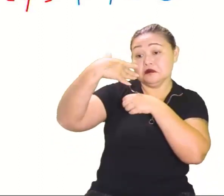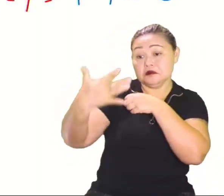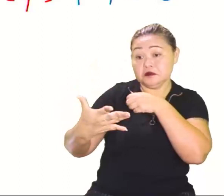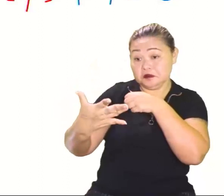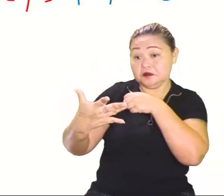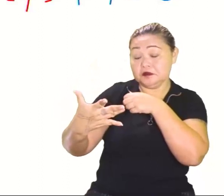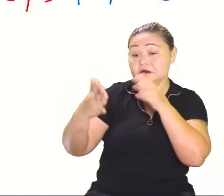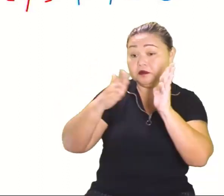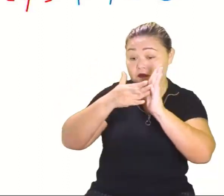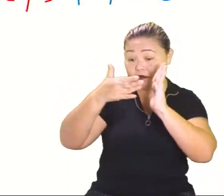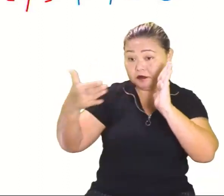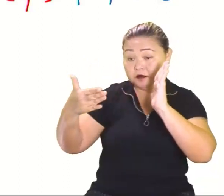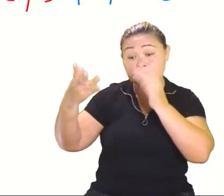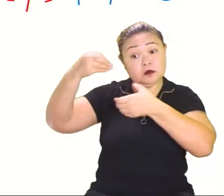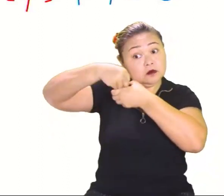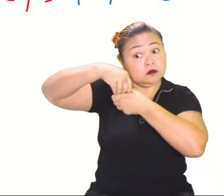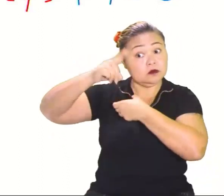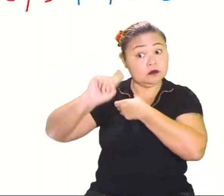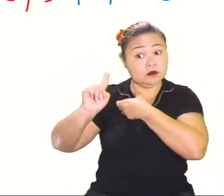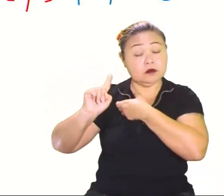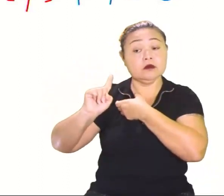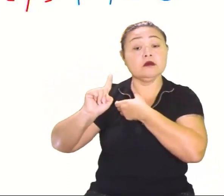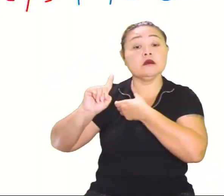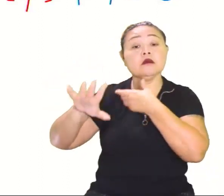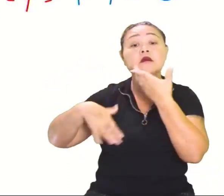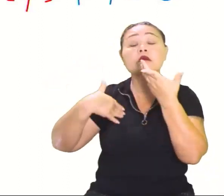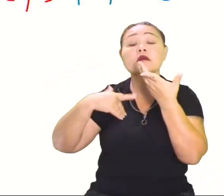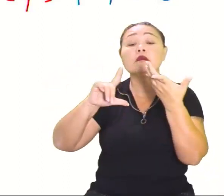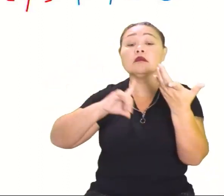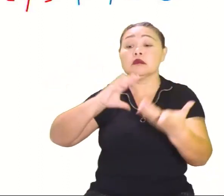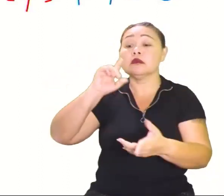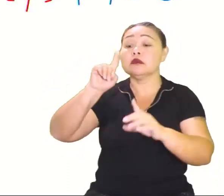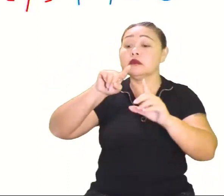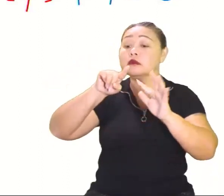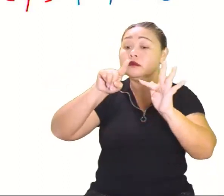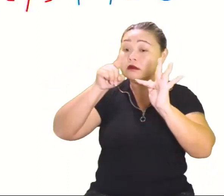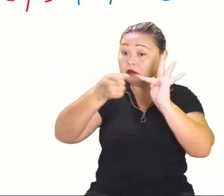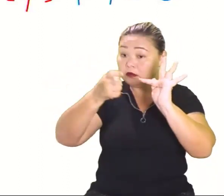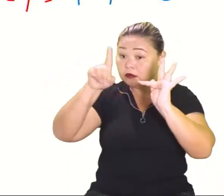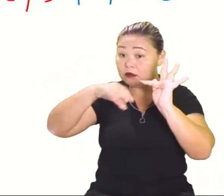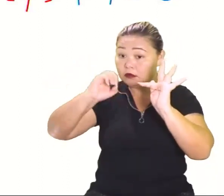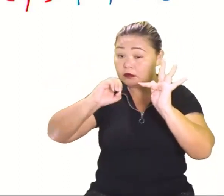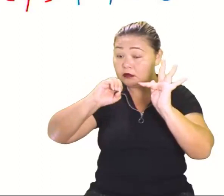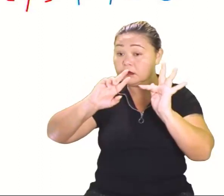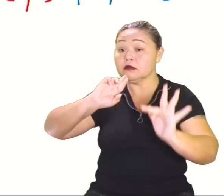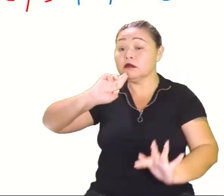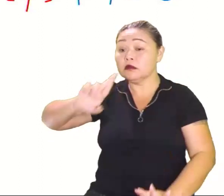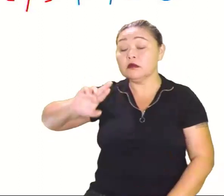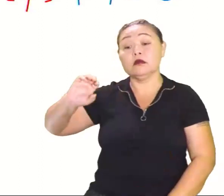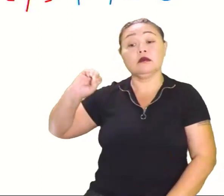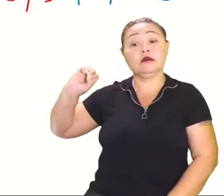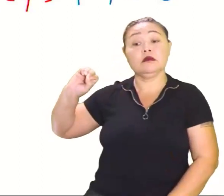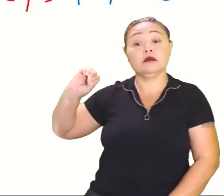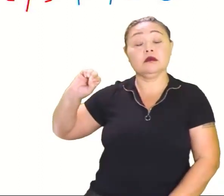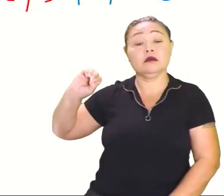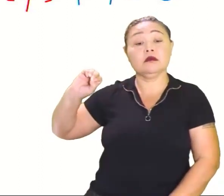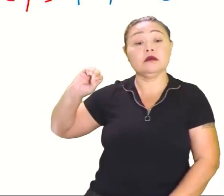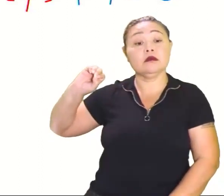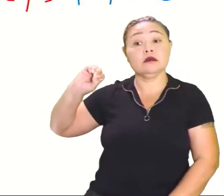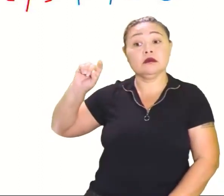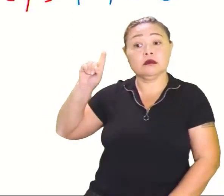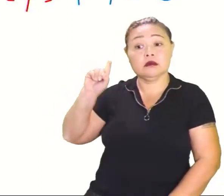do módulo. Ele não está dentro do módulo. E quando o x é 0, o resultado também deu? 0. 0.